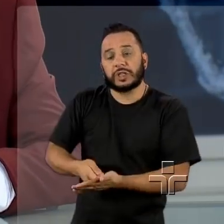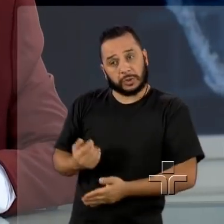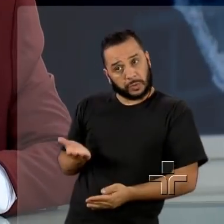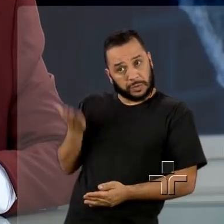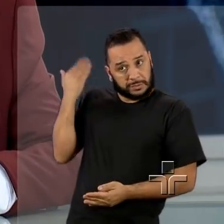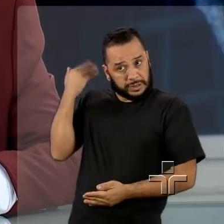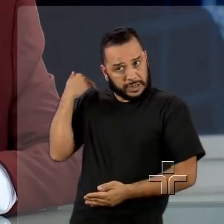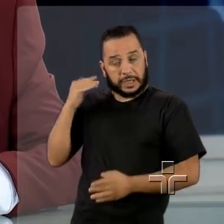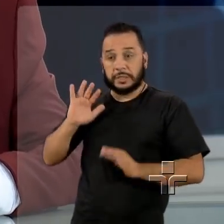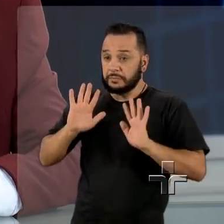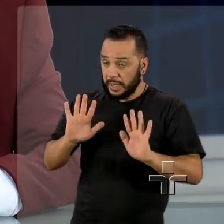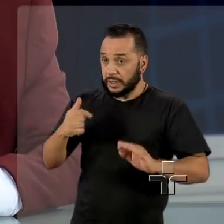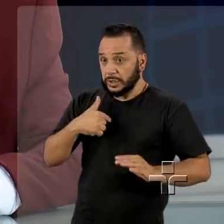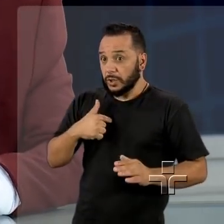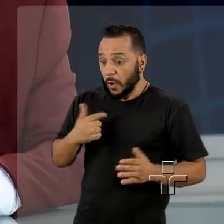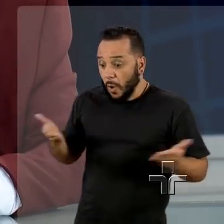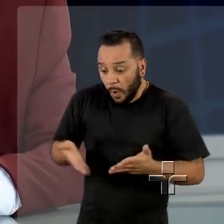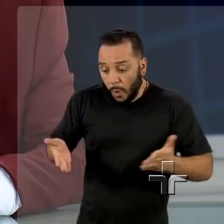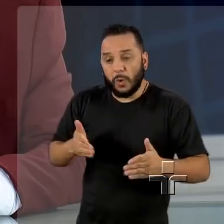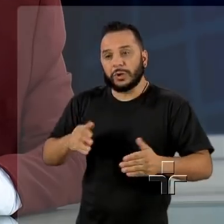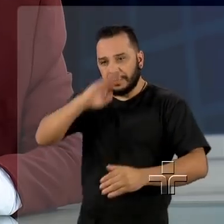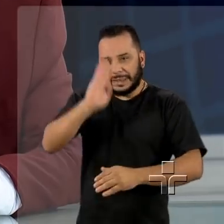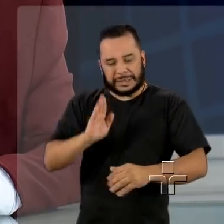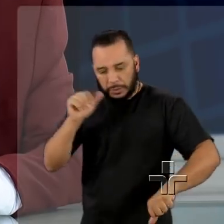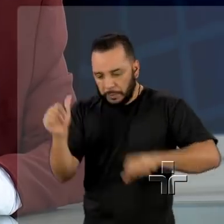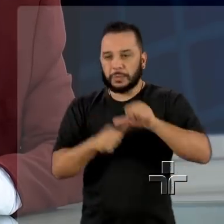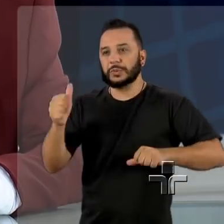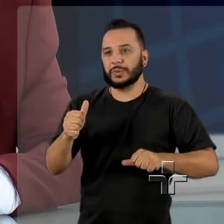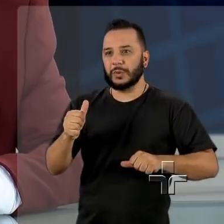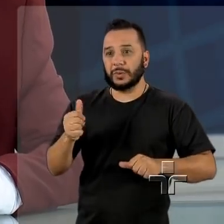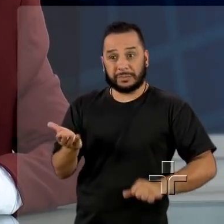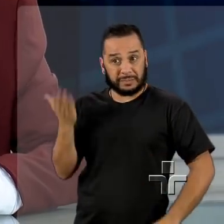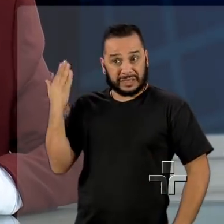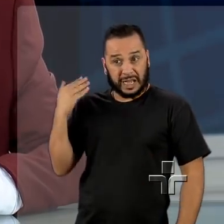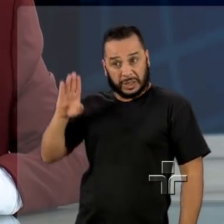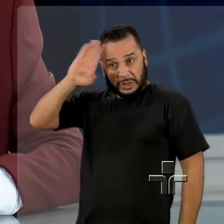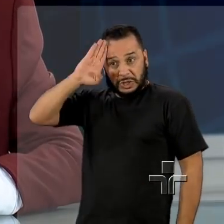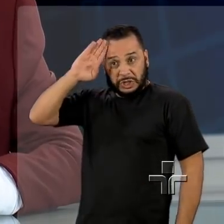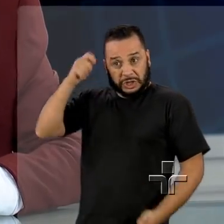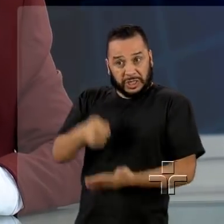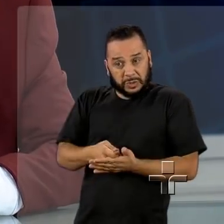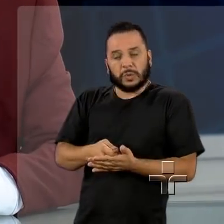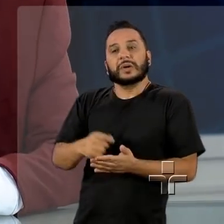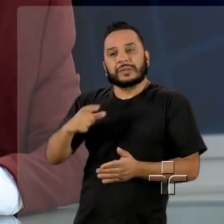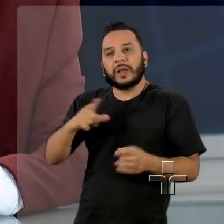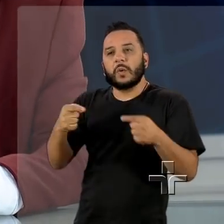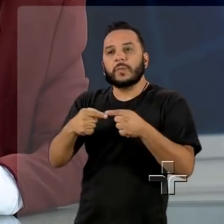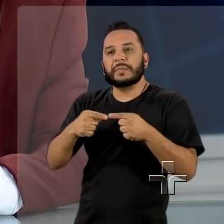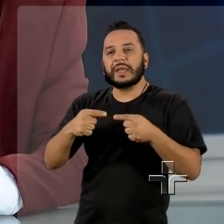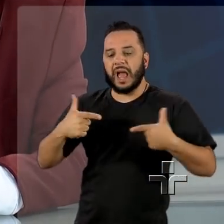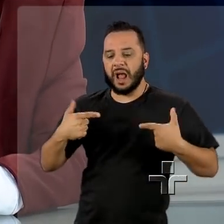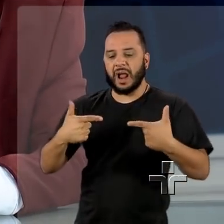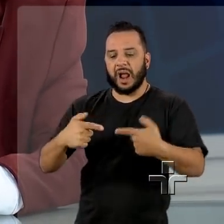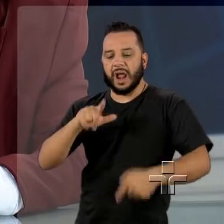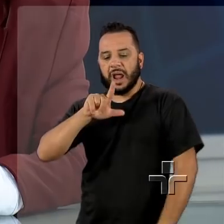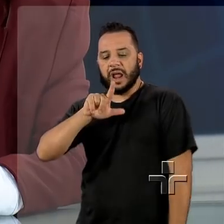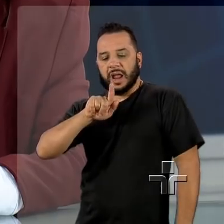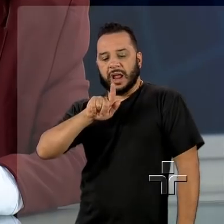das figuras que naquela crise se saiu melhor como função. Ele saiu muito bem como função. Então, me